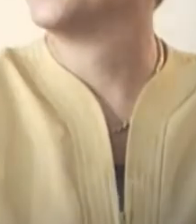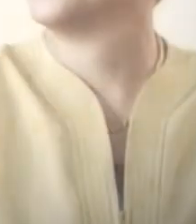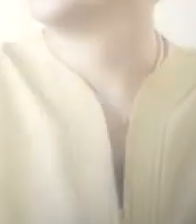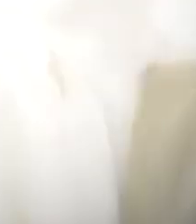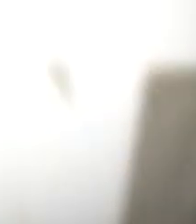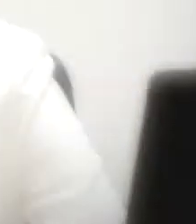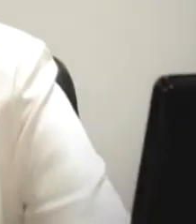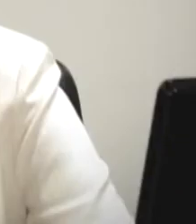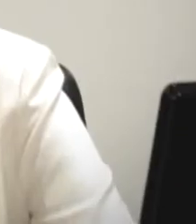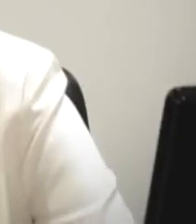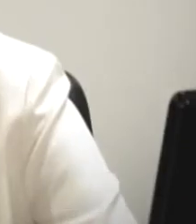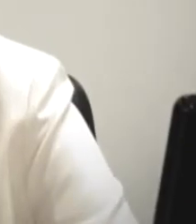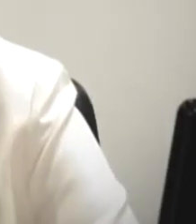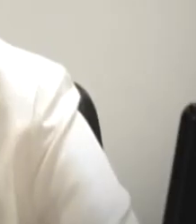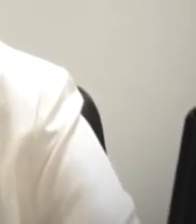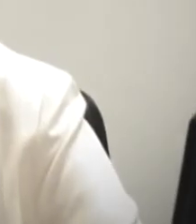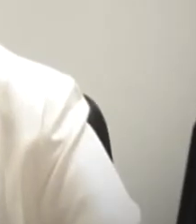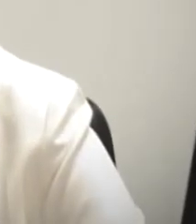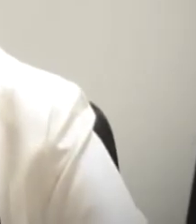o